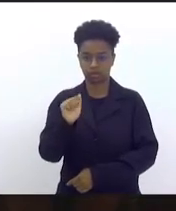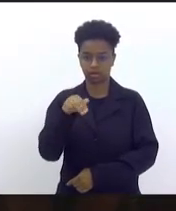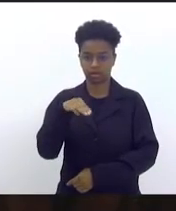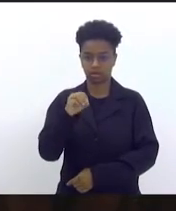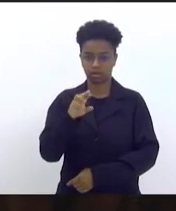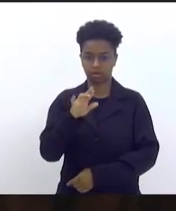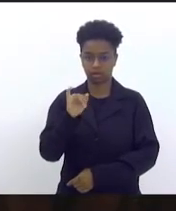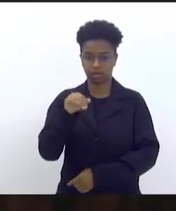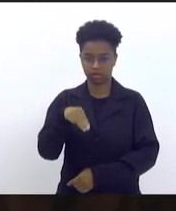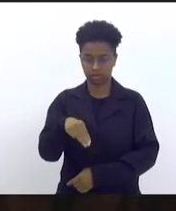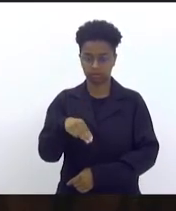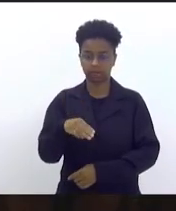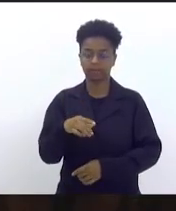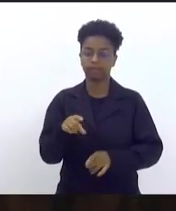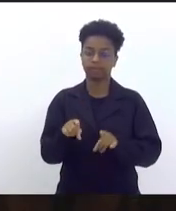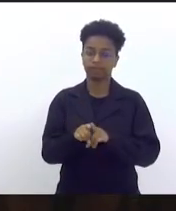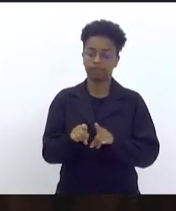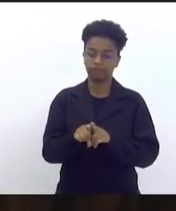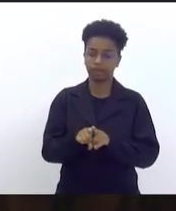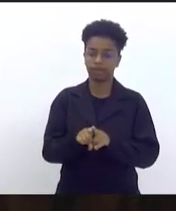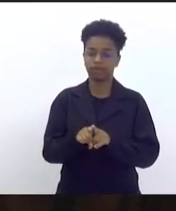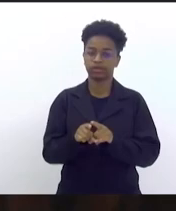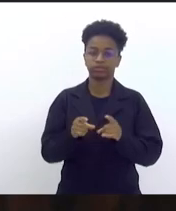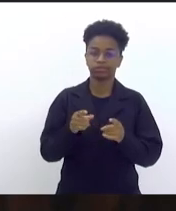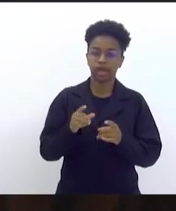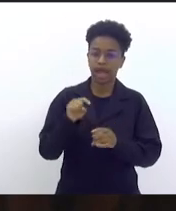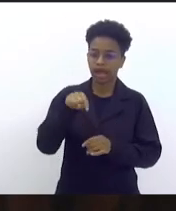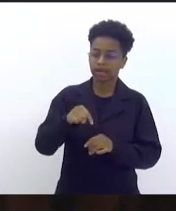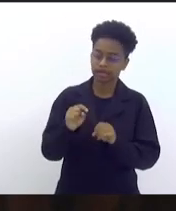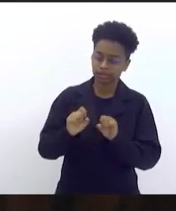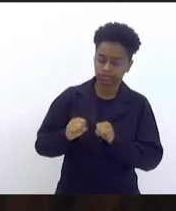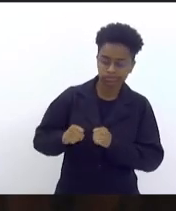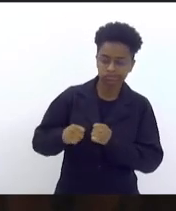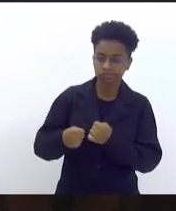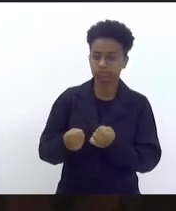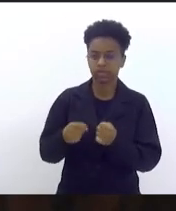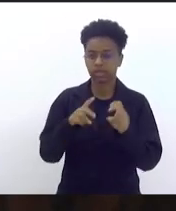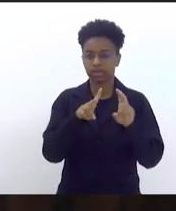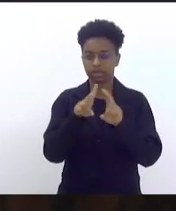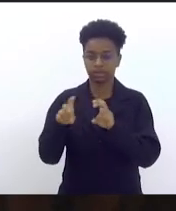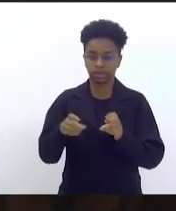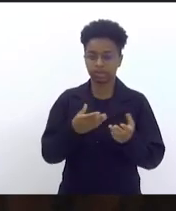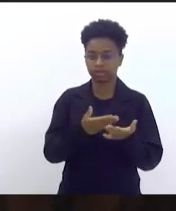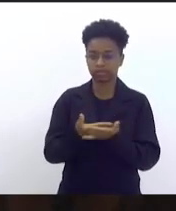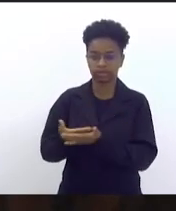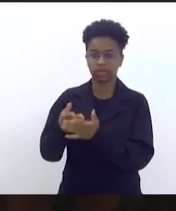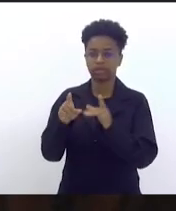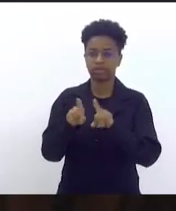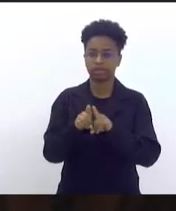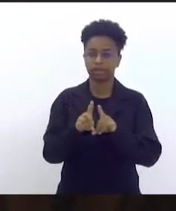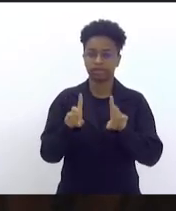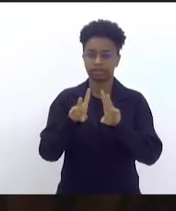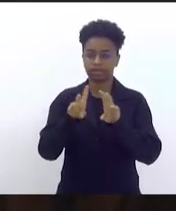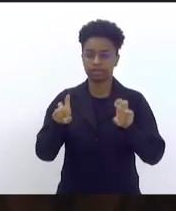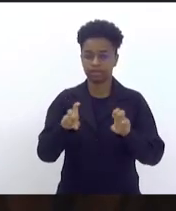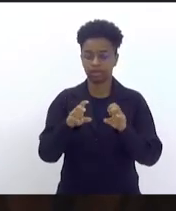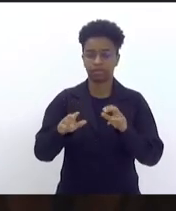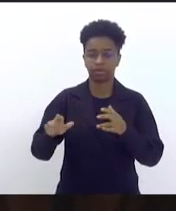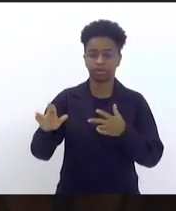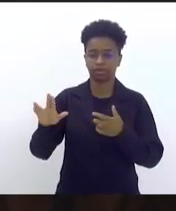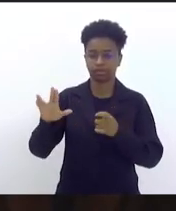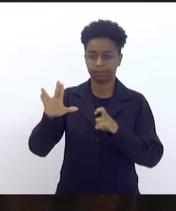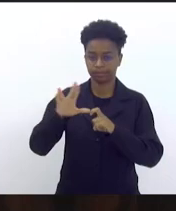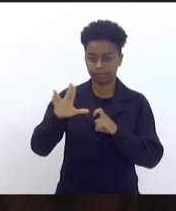que tem debruçado em assuntos muito importantes e tratando dos carabinois sintéticos é algo que